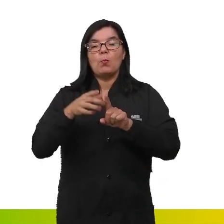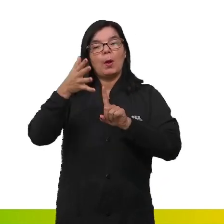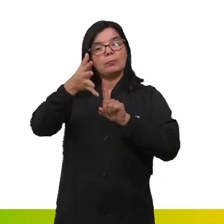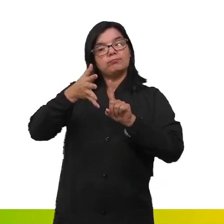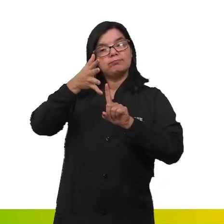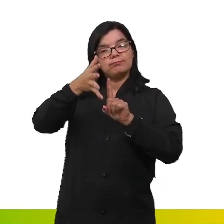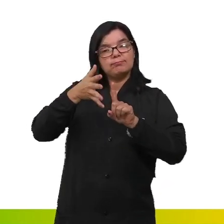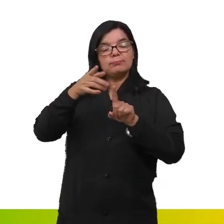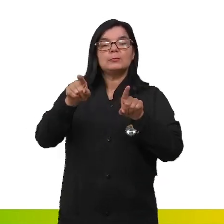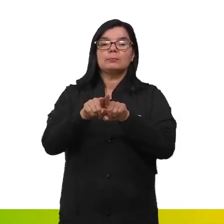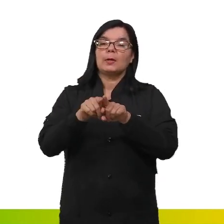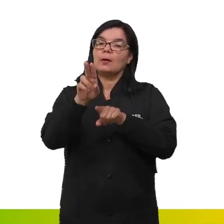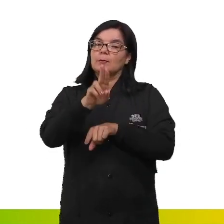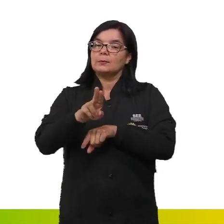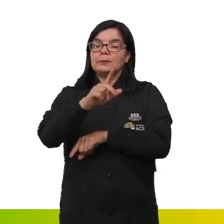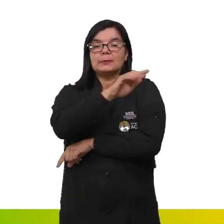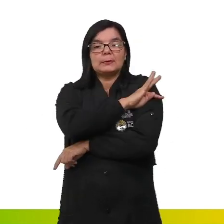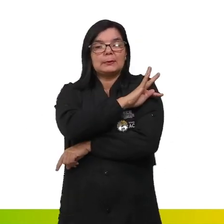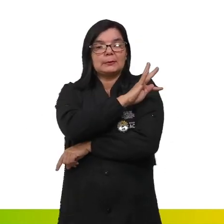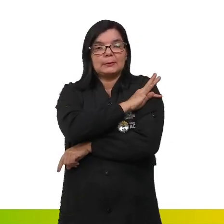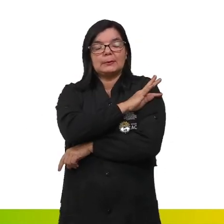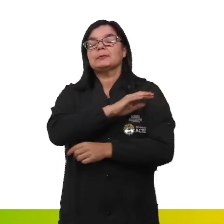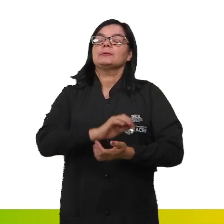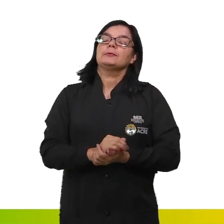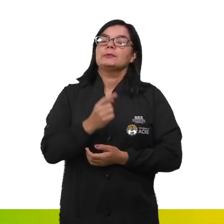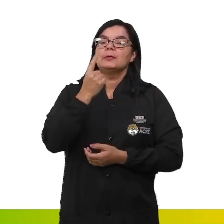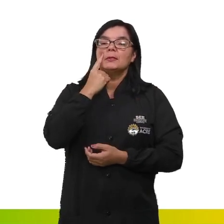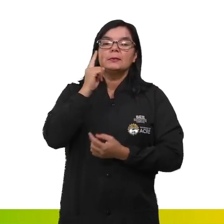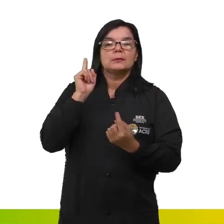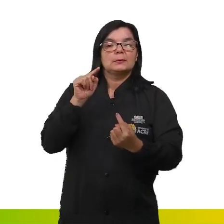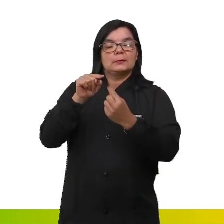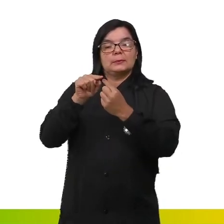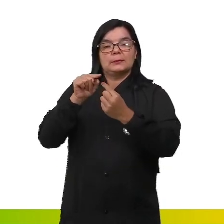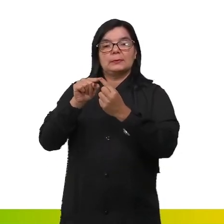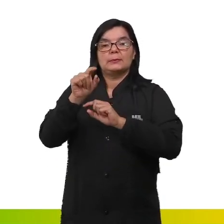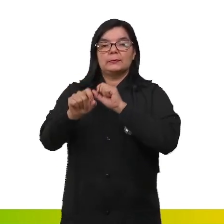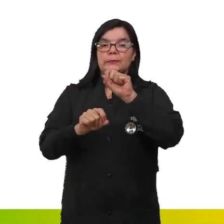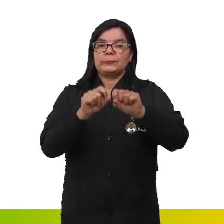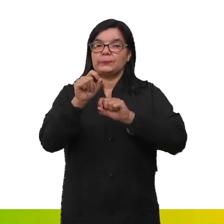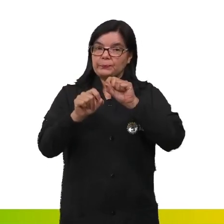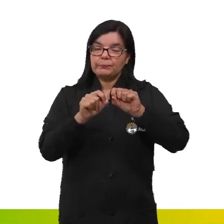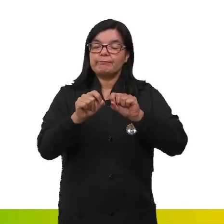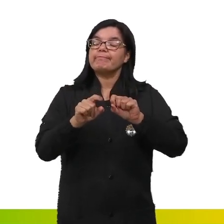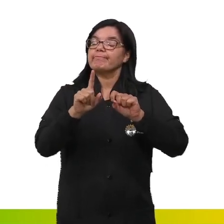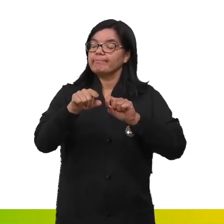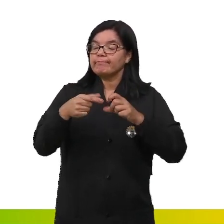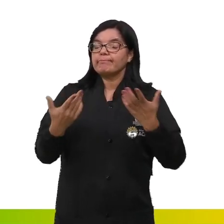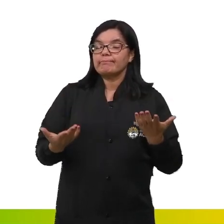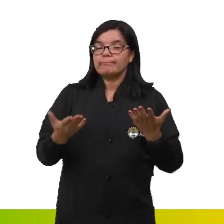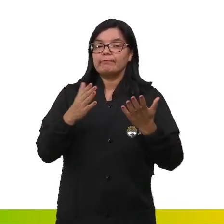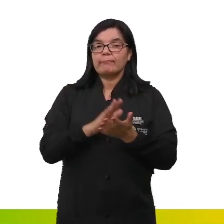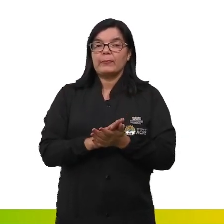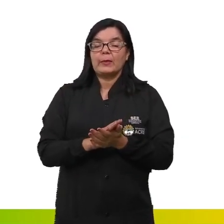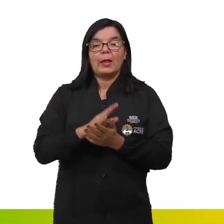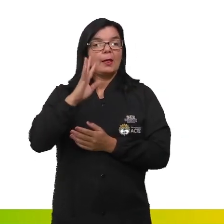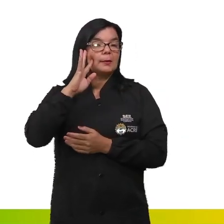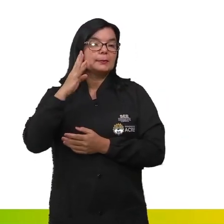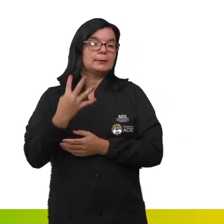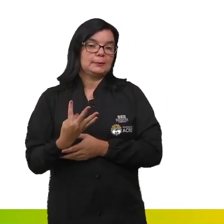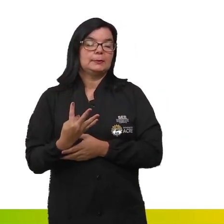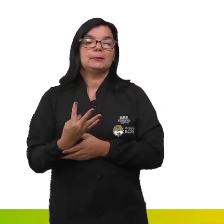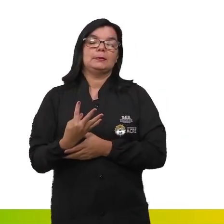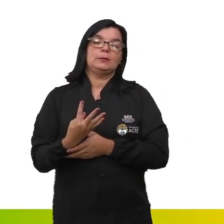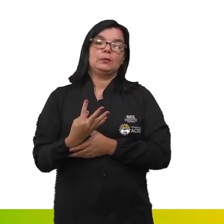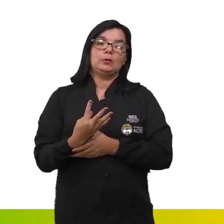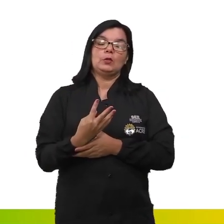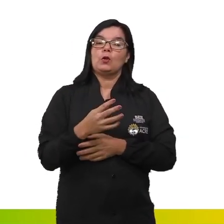uma linguagem mais técnica. Então, observa que a intencionalidade aqui, ela é extremamente decisiva